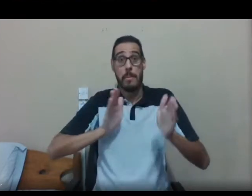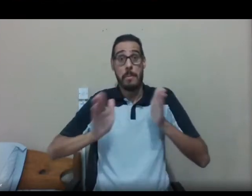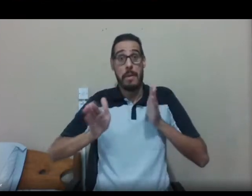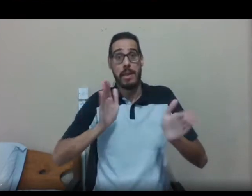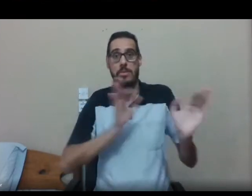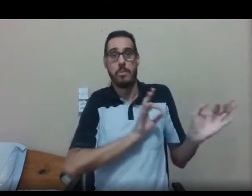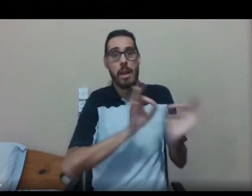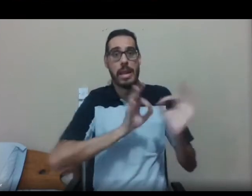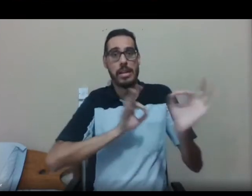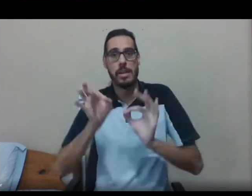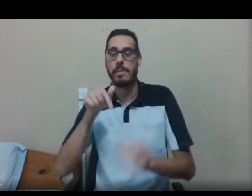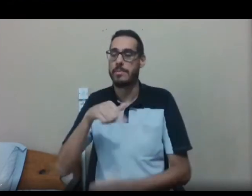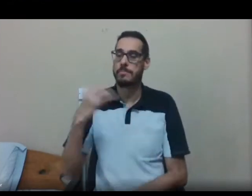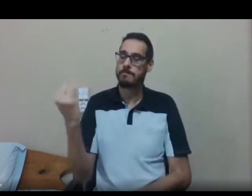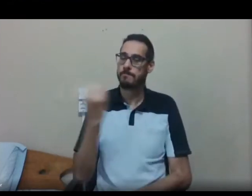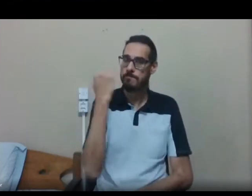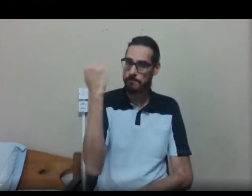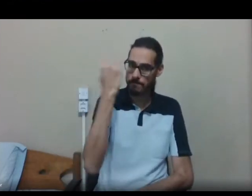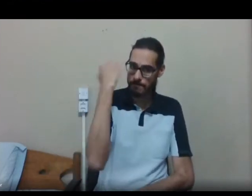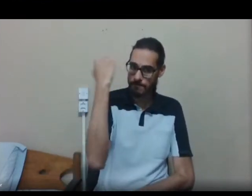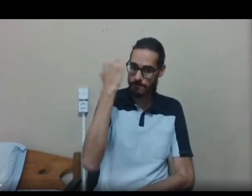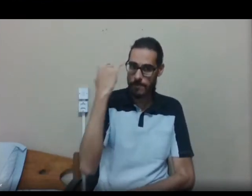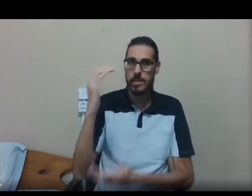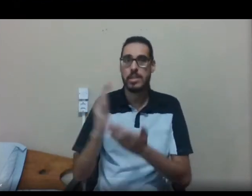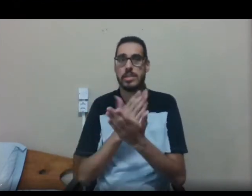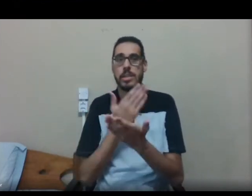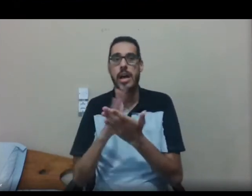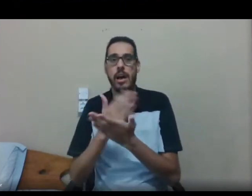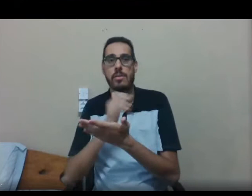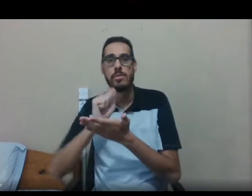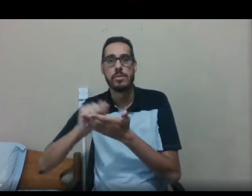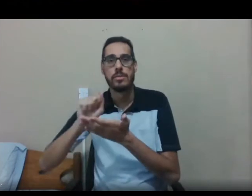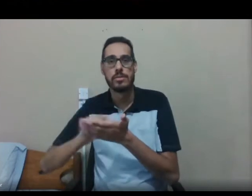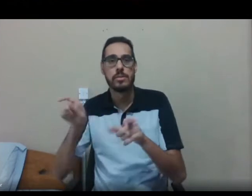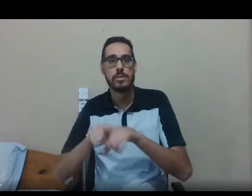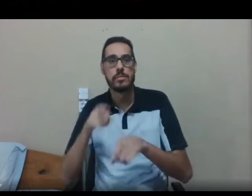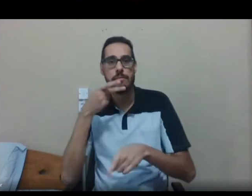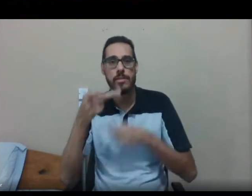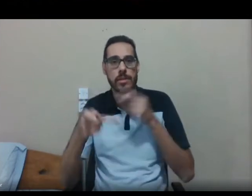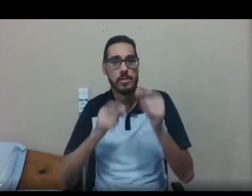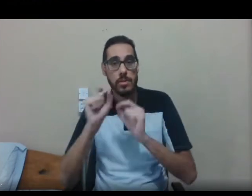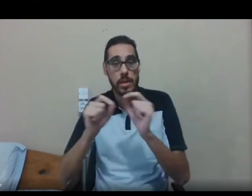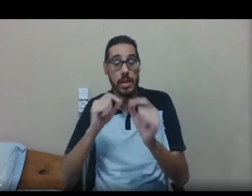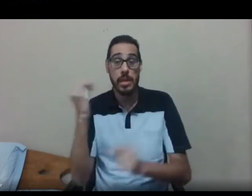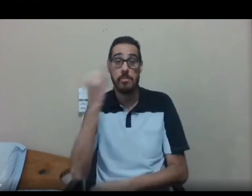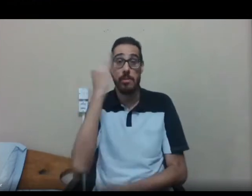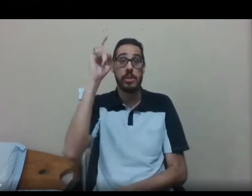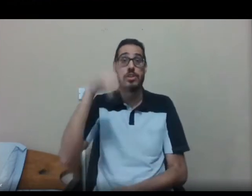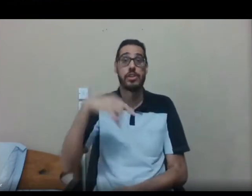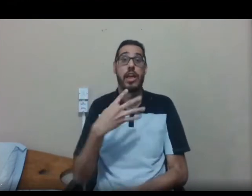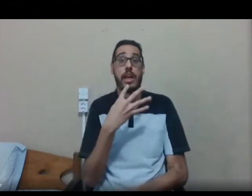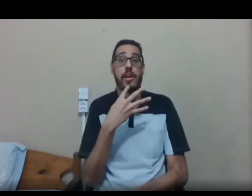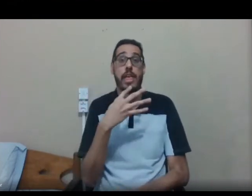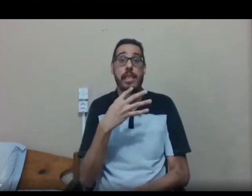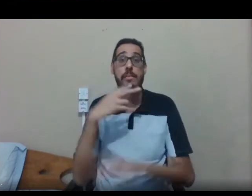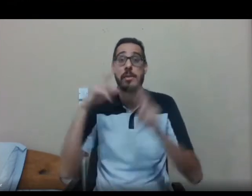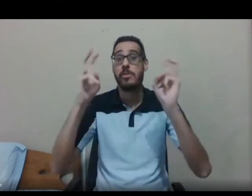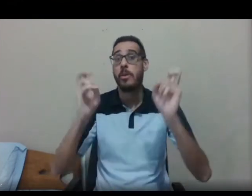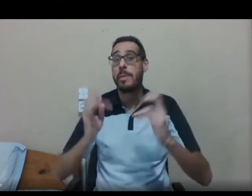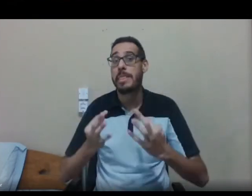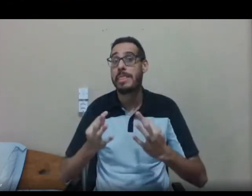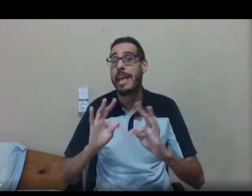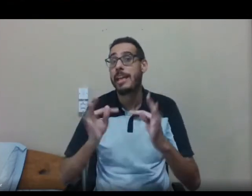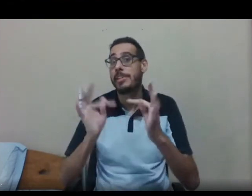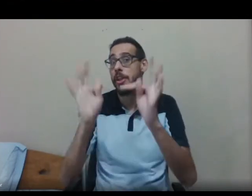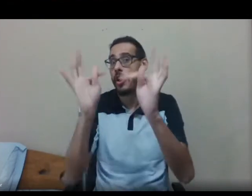base de conhecimento, tá? E o plano de ensino, ele nada mais é do que a formalização, né? É um documento,